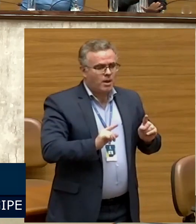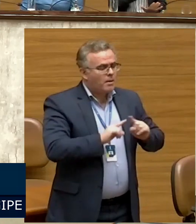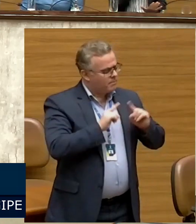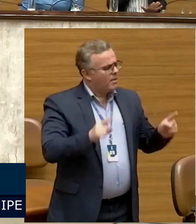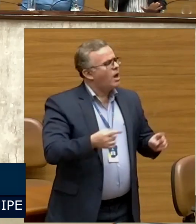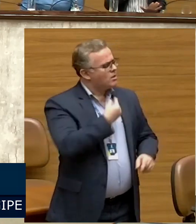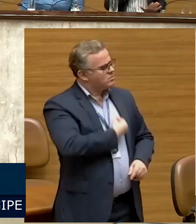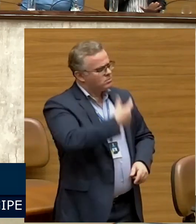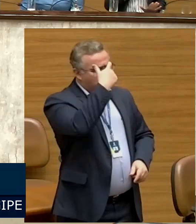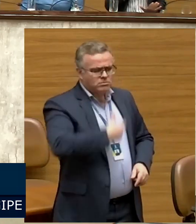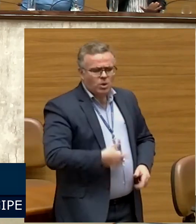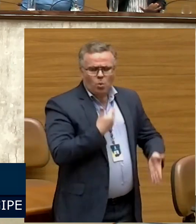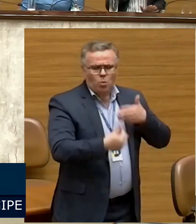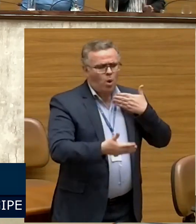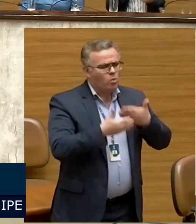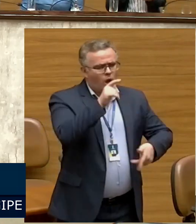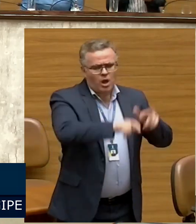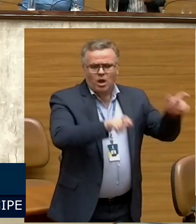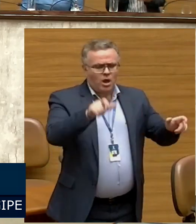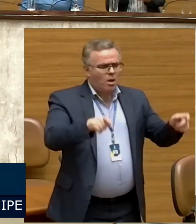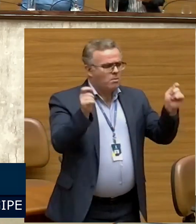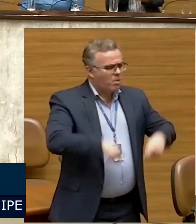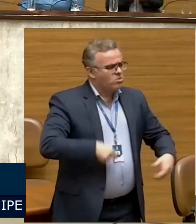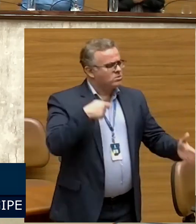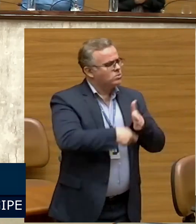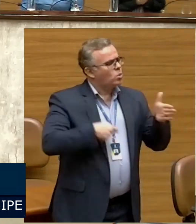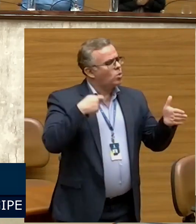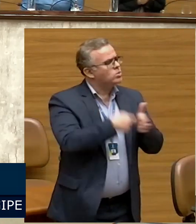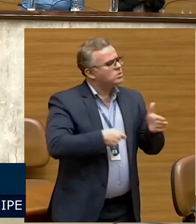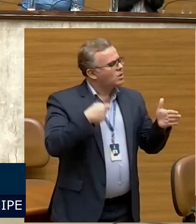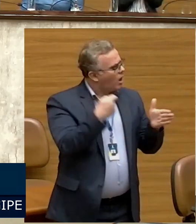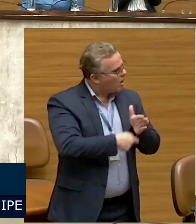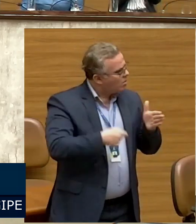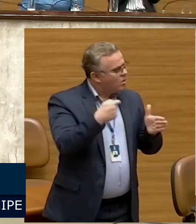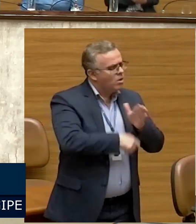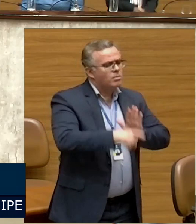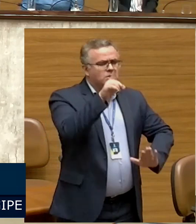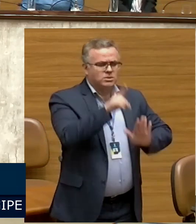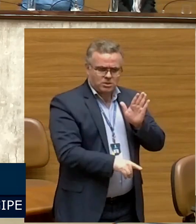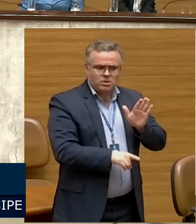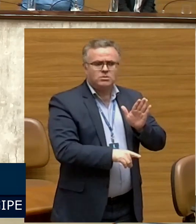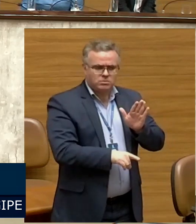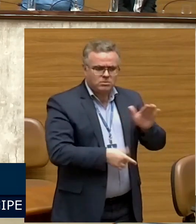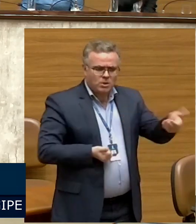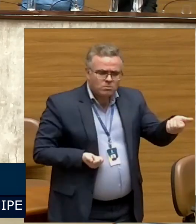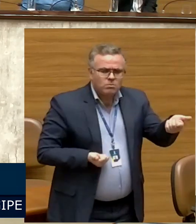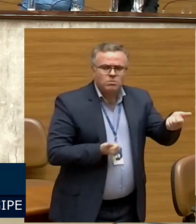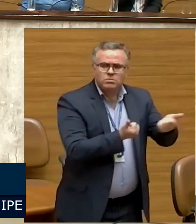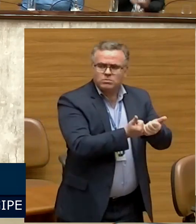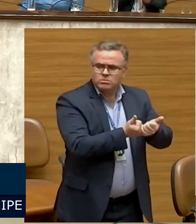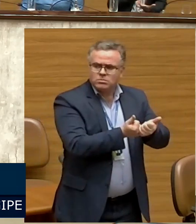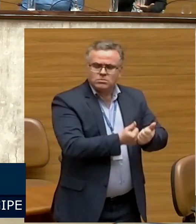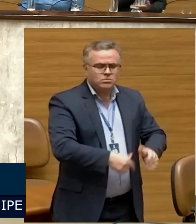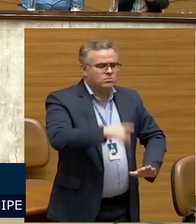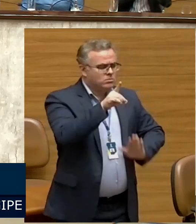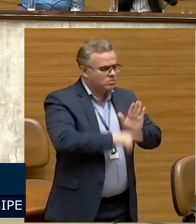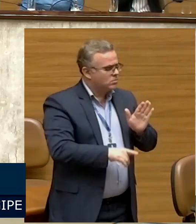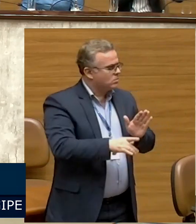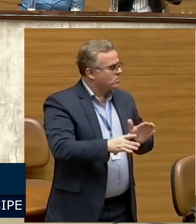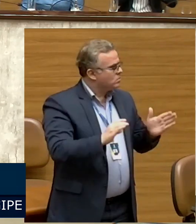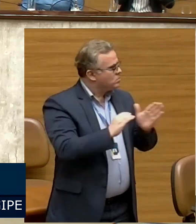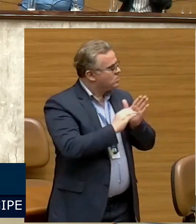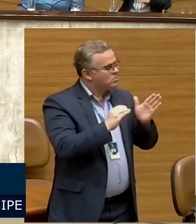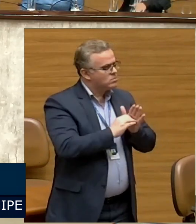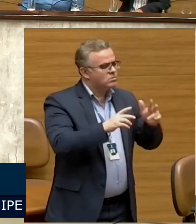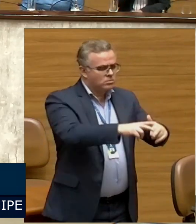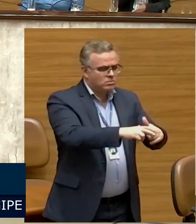mulher, pessoa negra, né, para lutar, né, contra, a favor, na verdade, né, de direitos para essas populações.